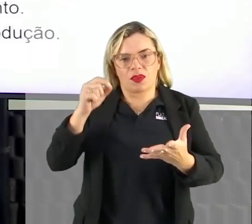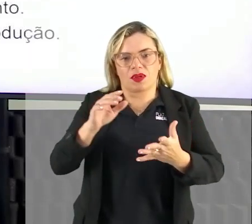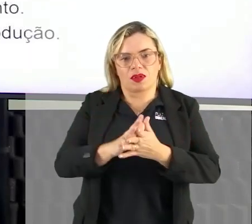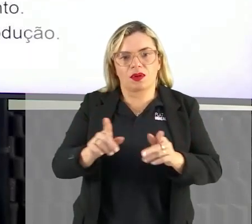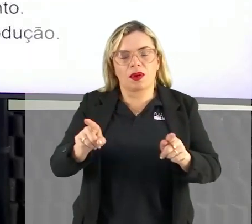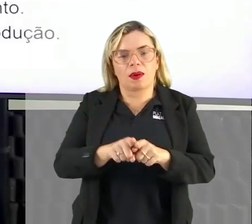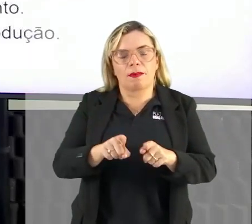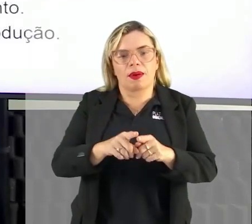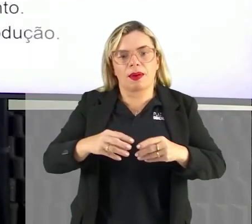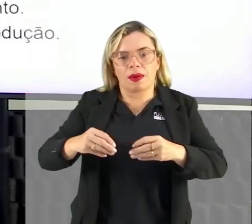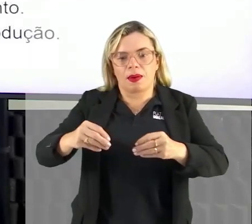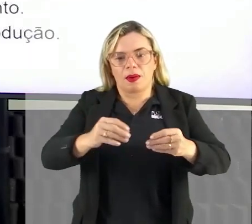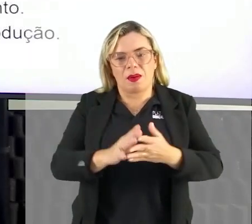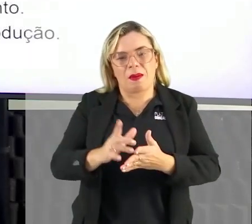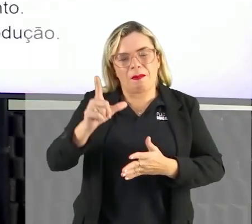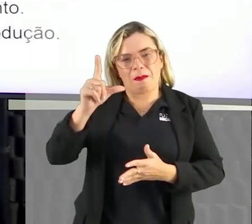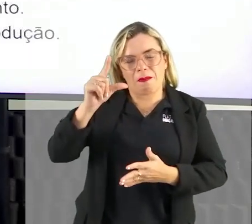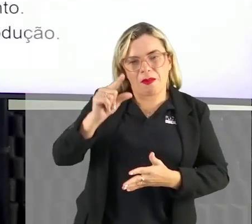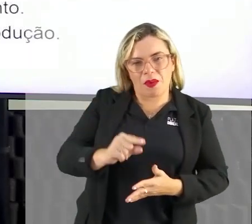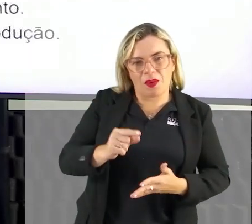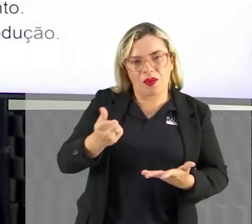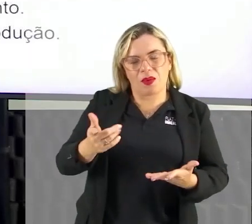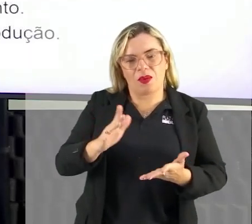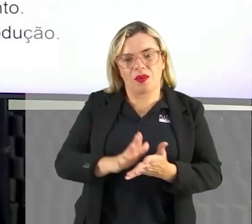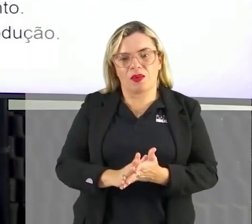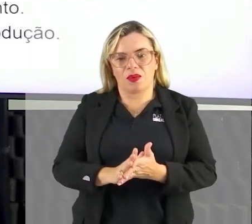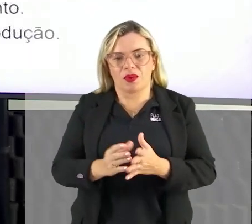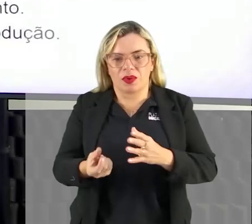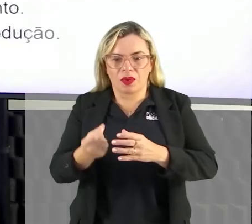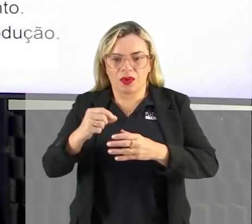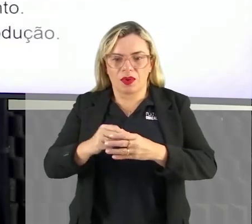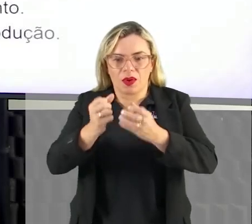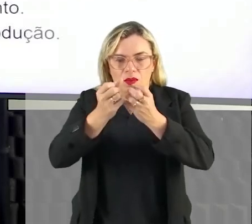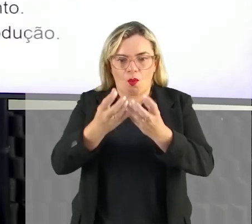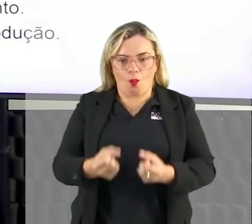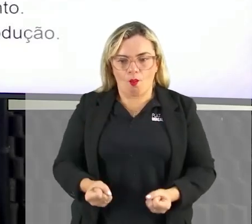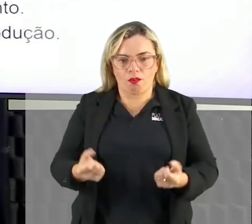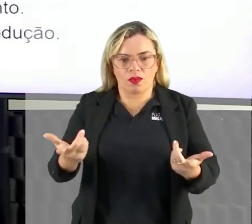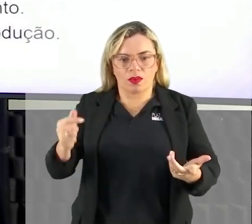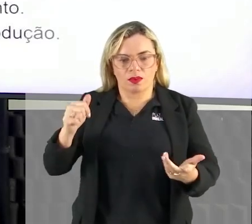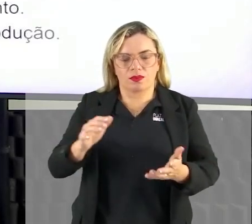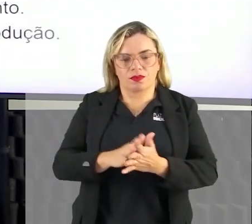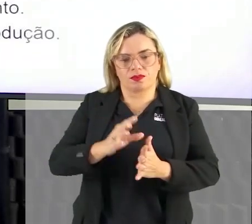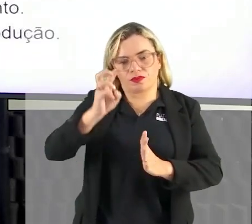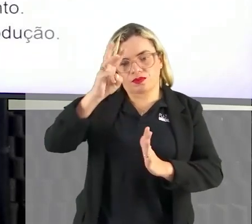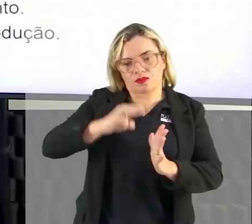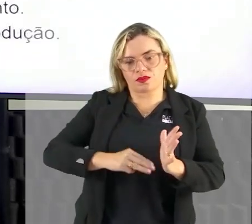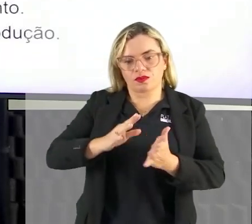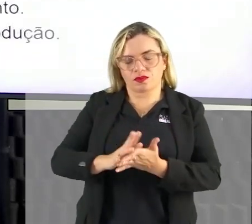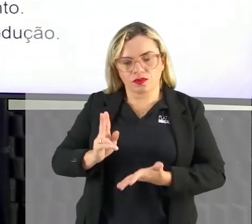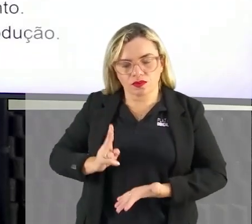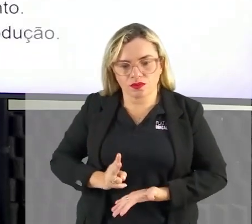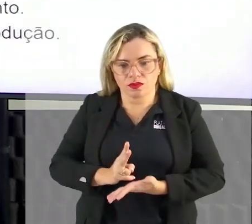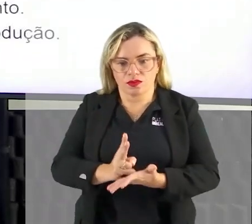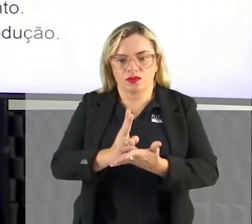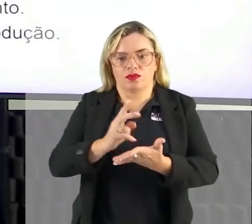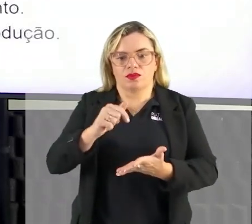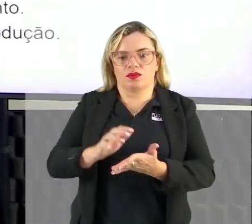fértil, né? Solo pouco fértil. Esse método contribui para a preservação das abelhas porque,